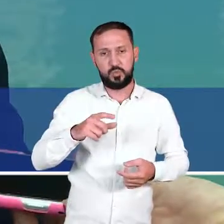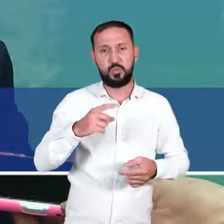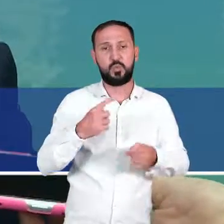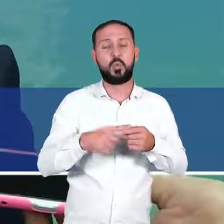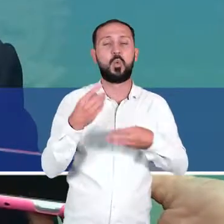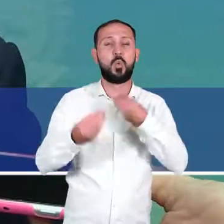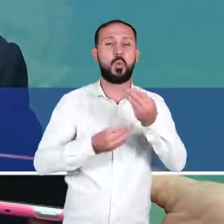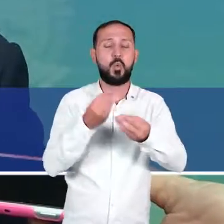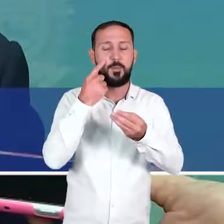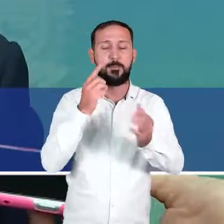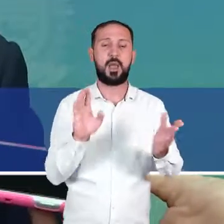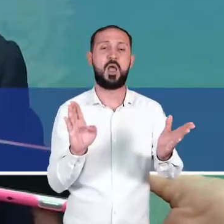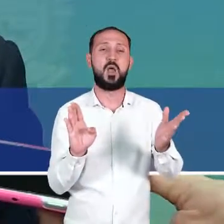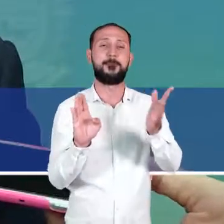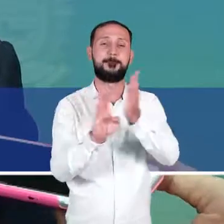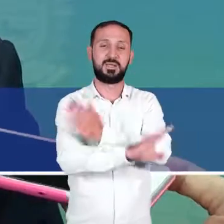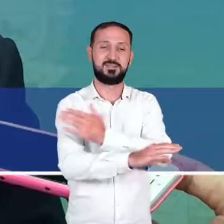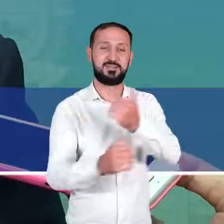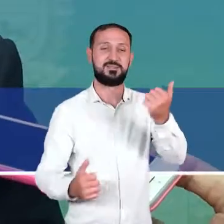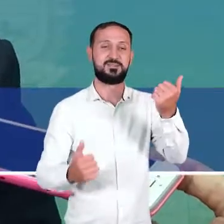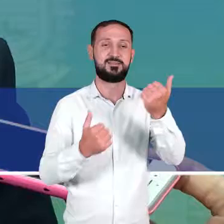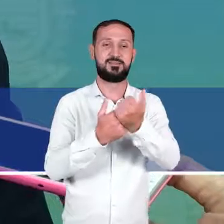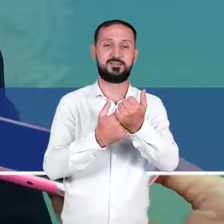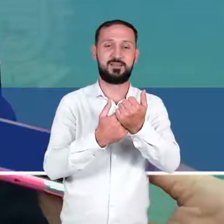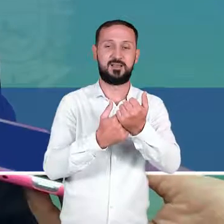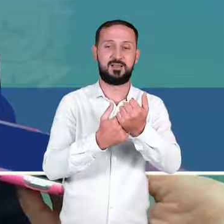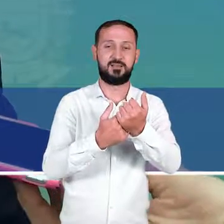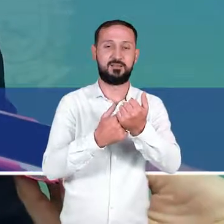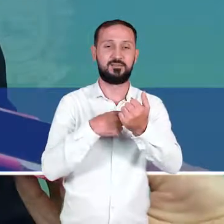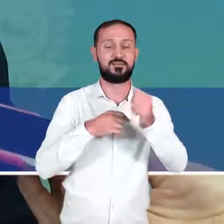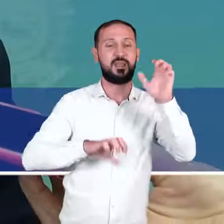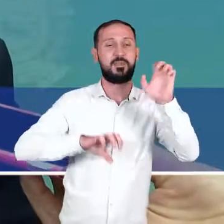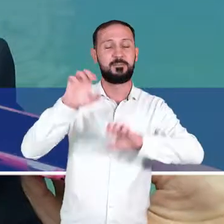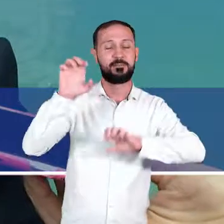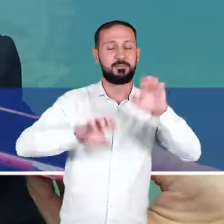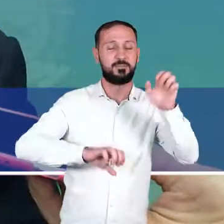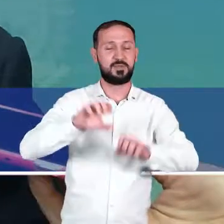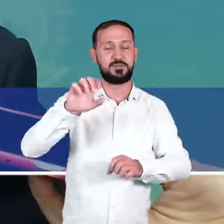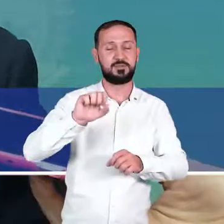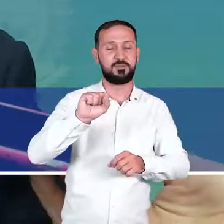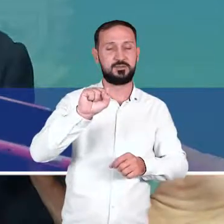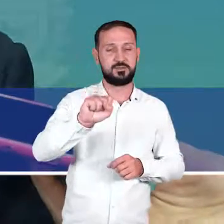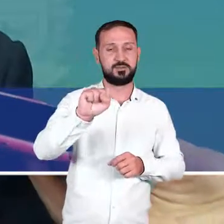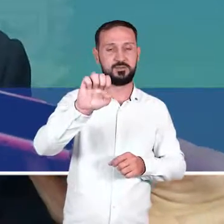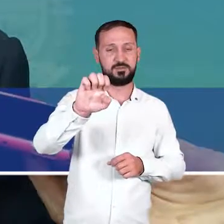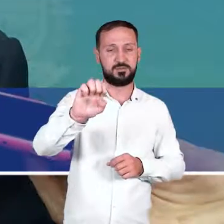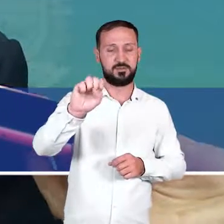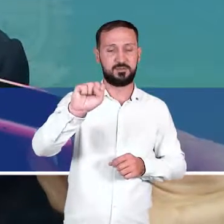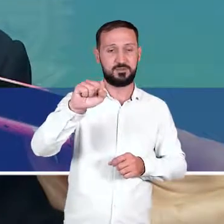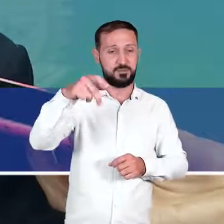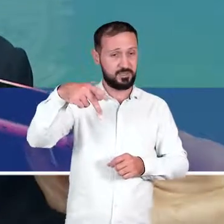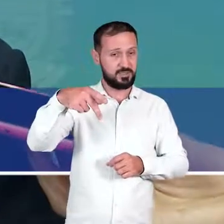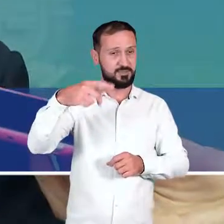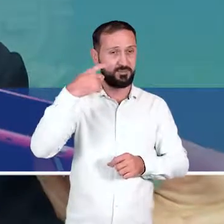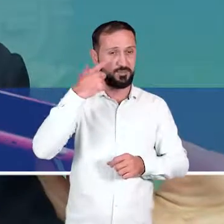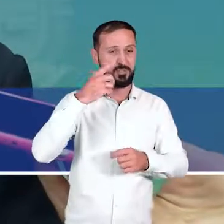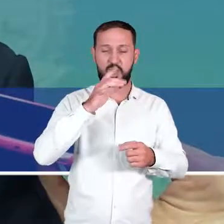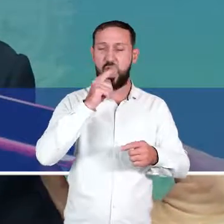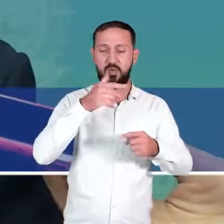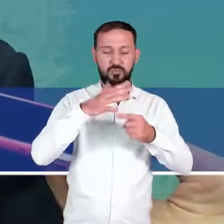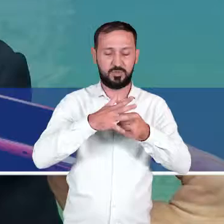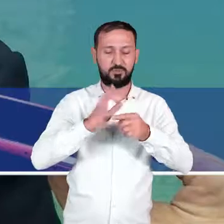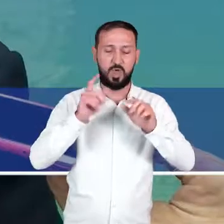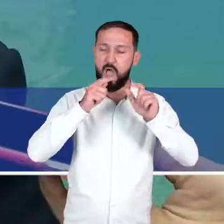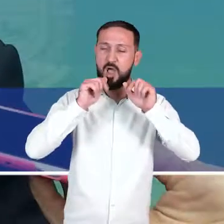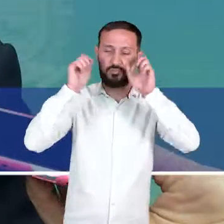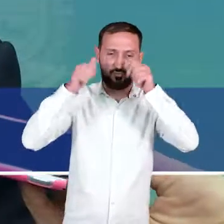Sul como compensação da CESP. E, diante disso, nós